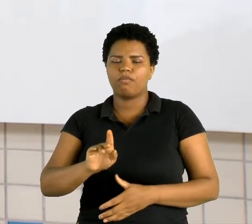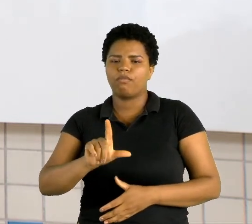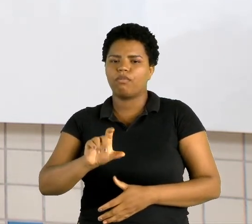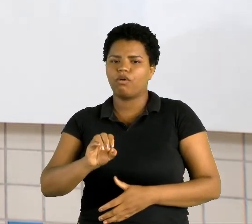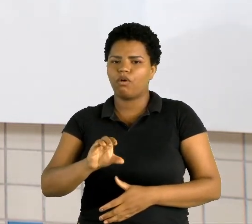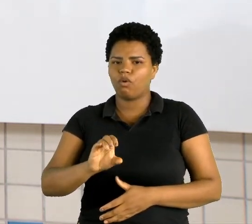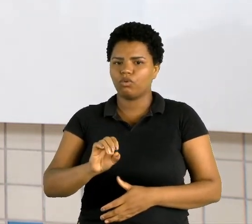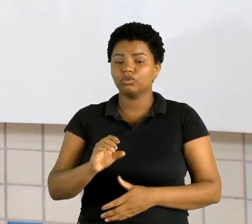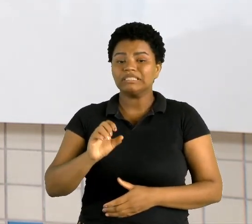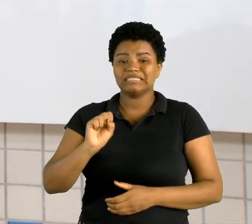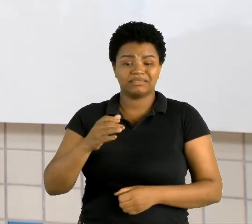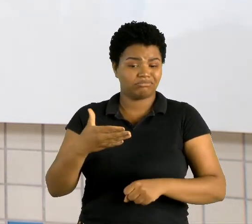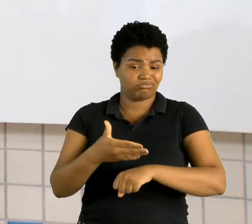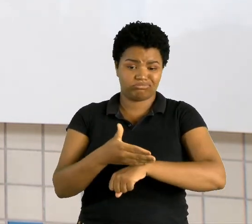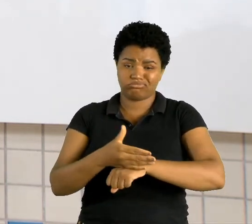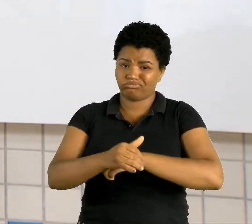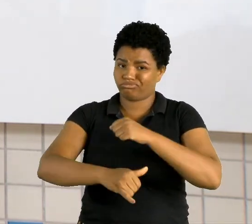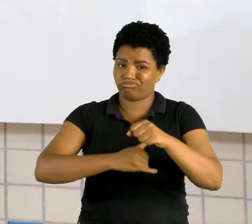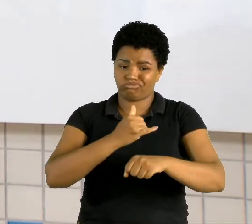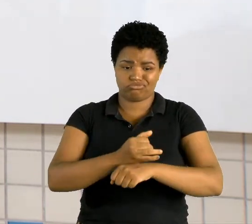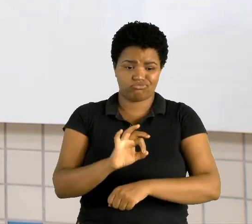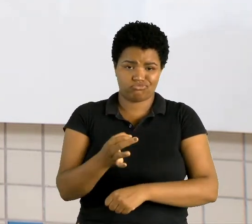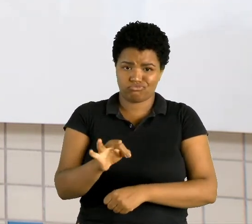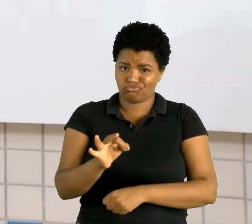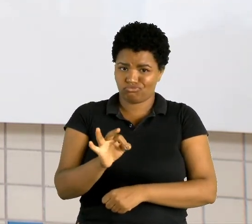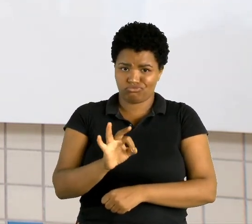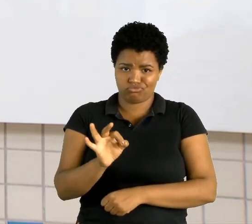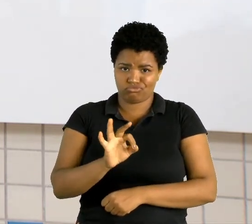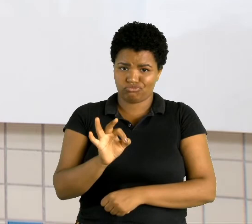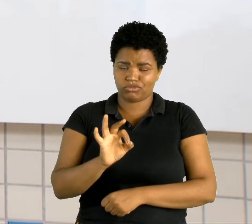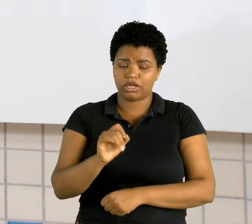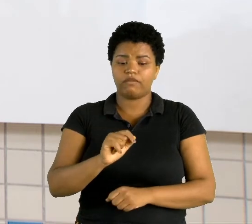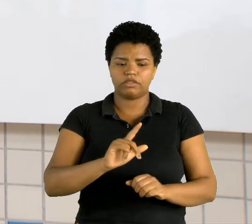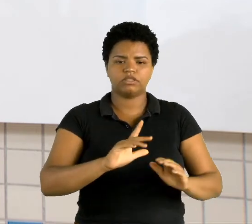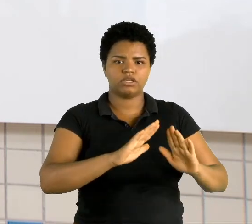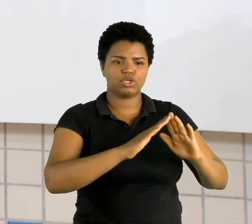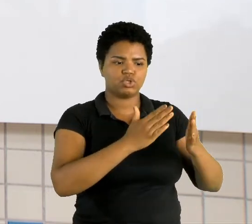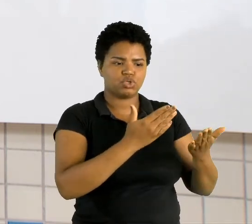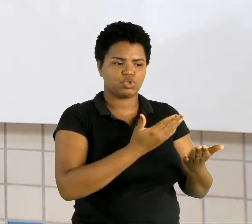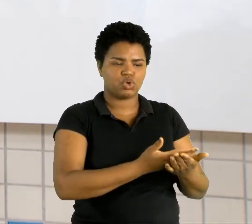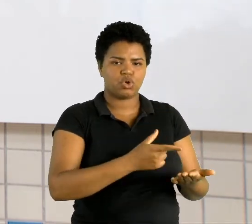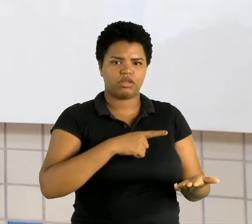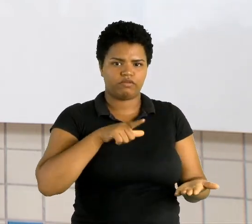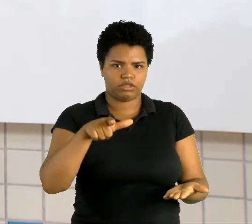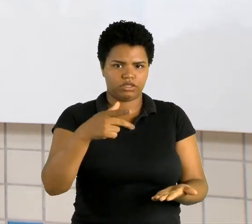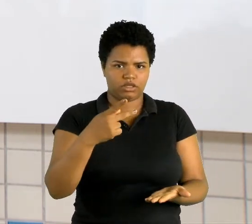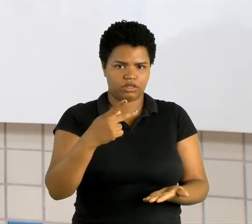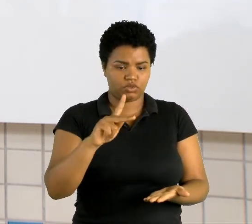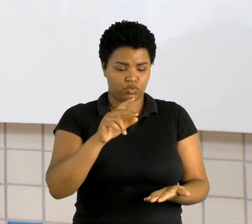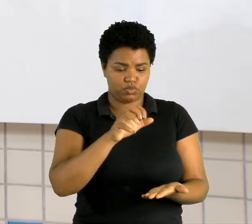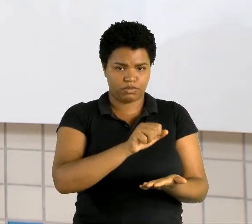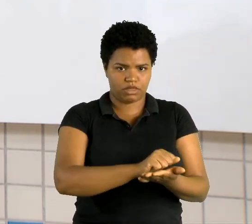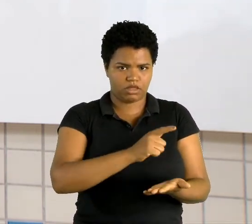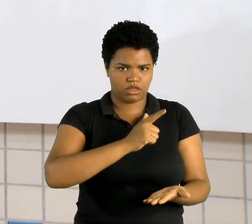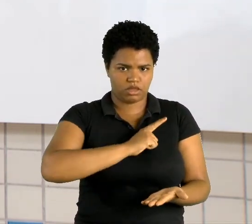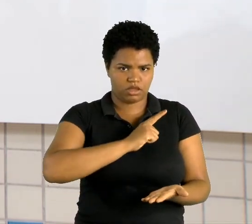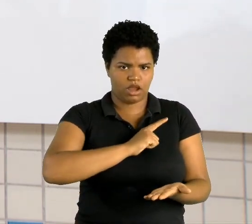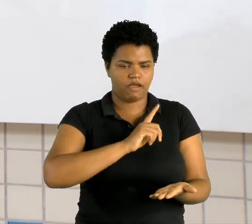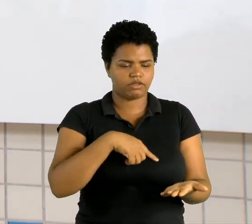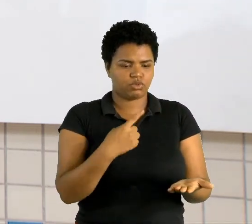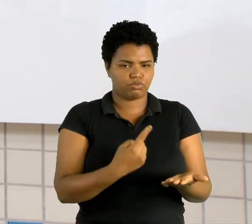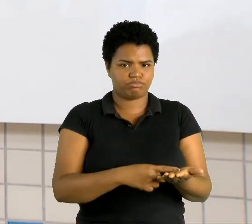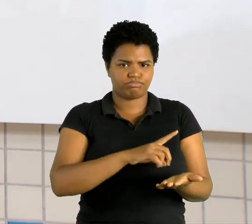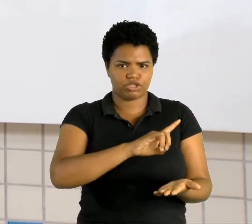internet, você tem lá a sua unidade escolar, que você é matriculado, onde lá eles vão marcar a data para você ir